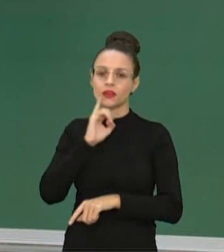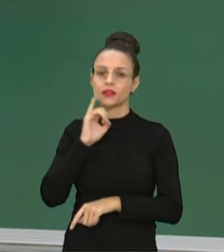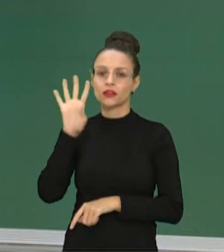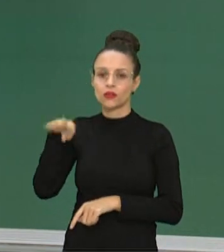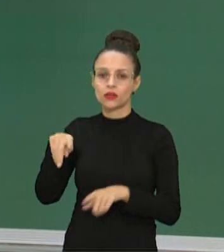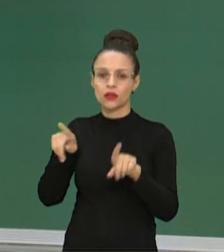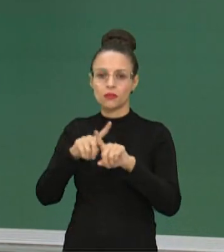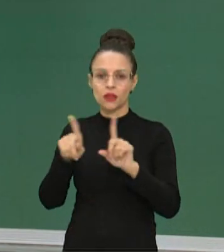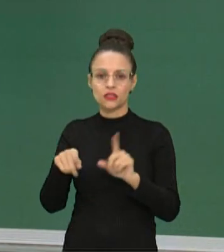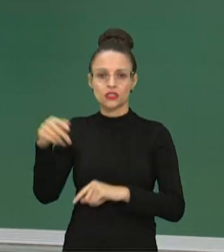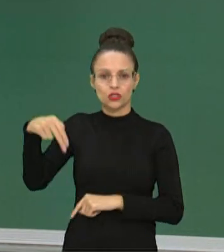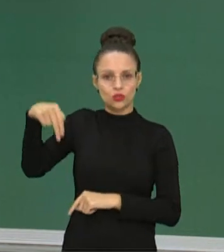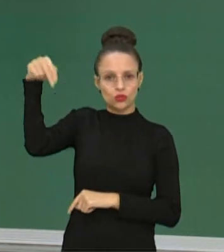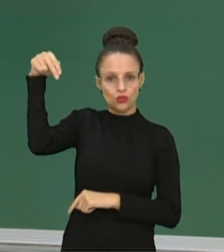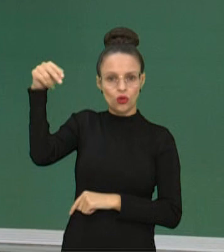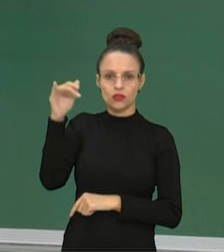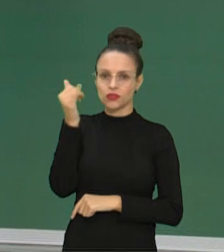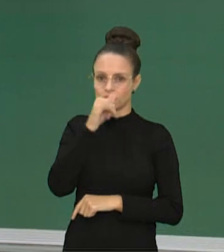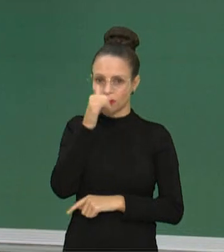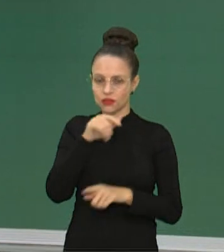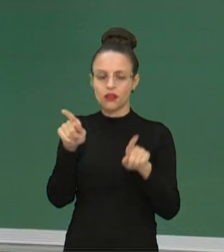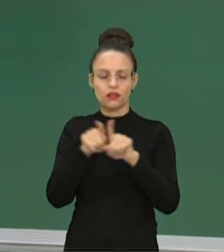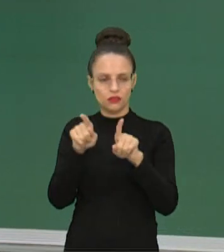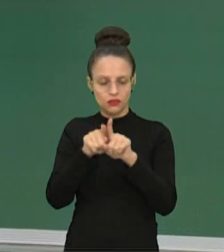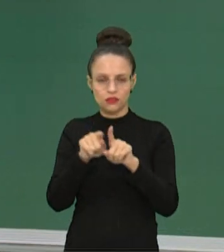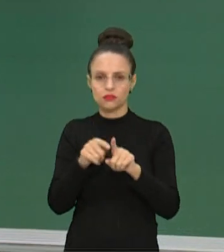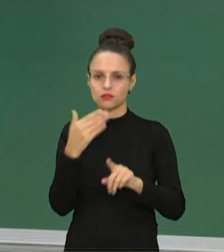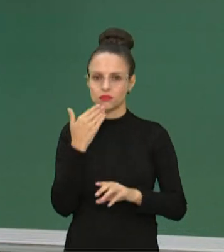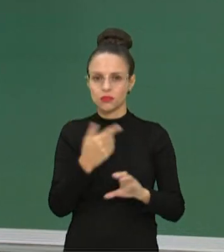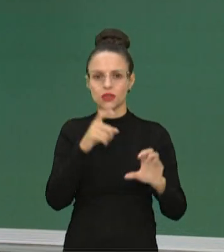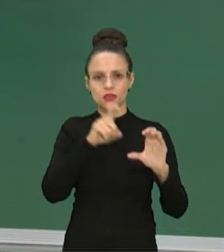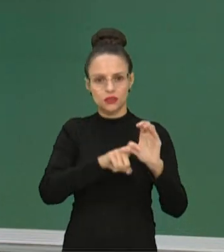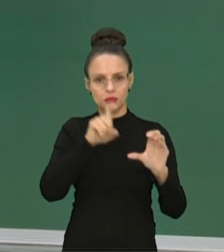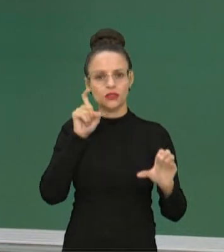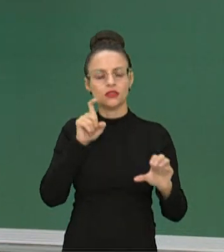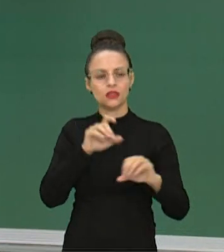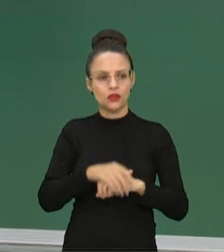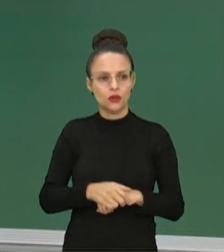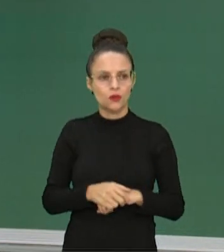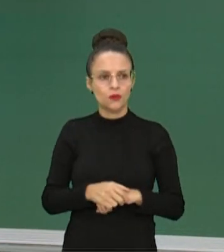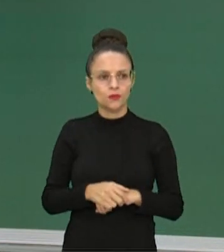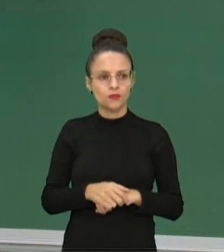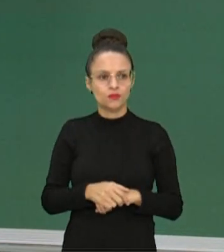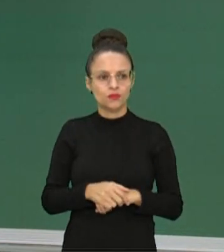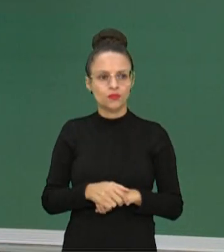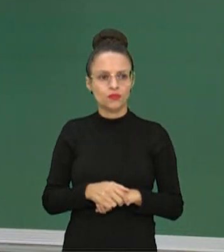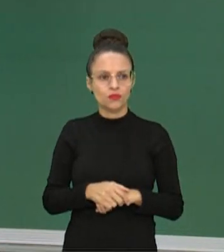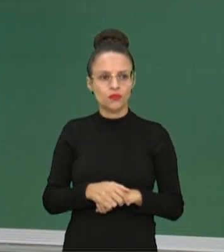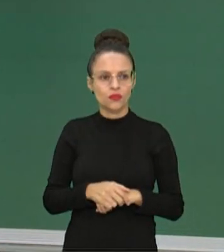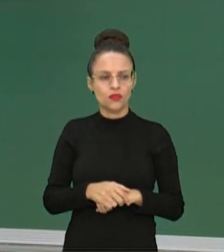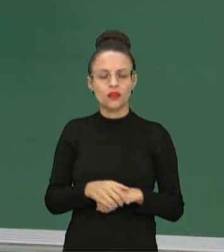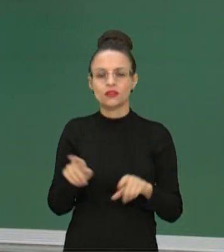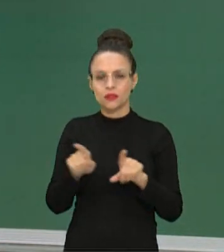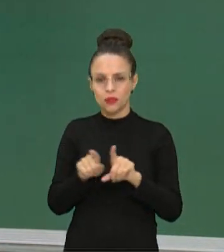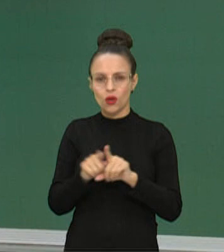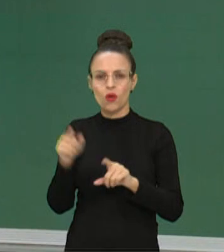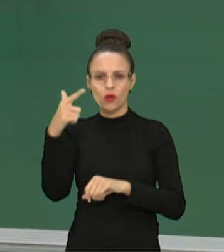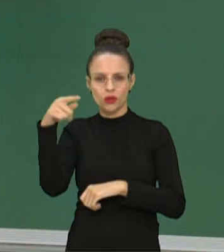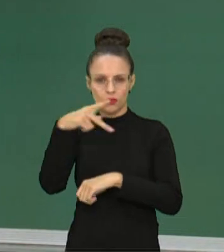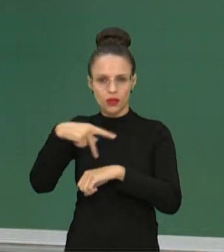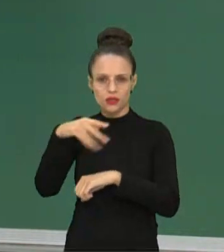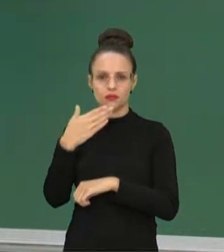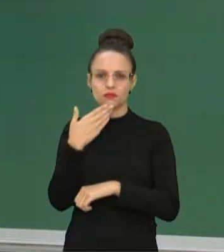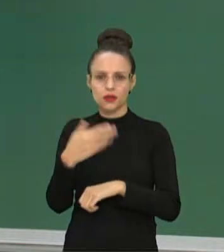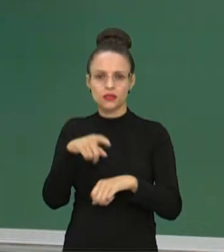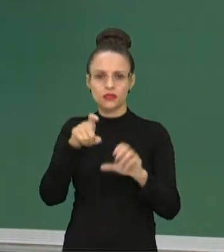ao norte da Itália também pede separação. Até os Flanders querem separação.